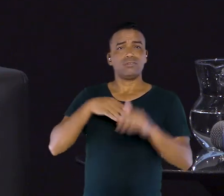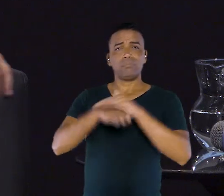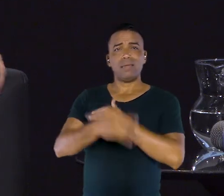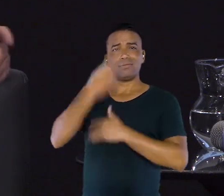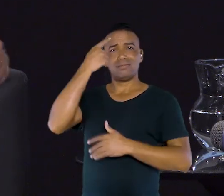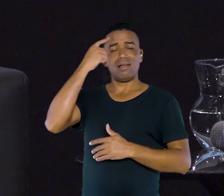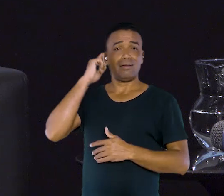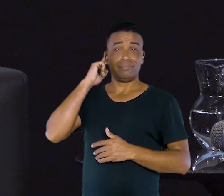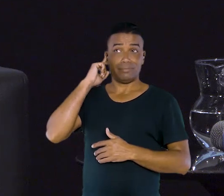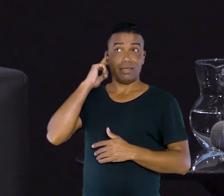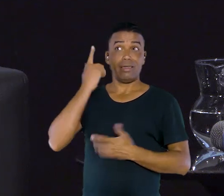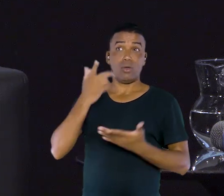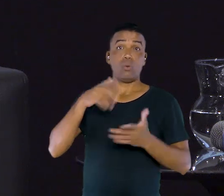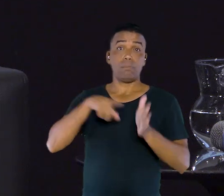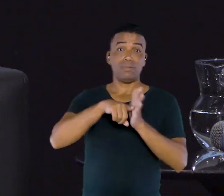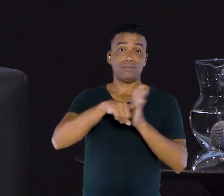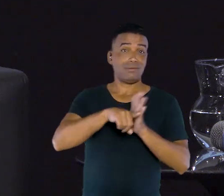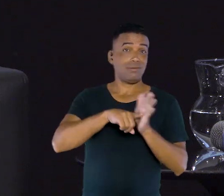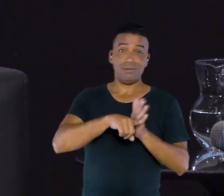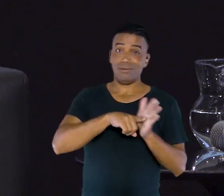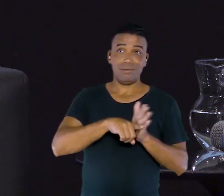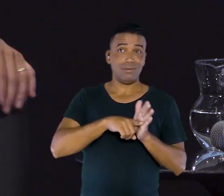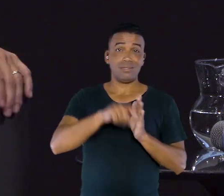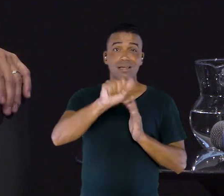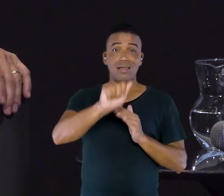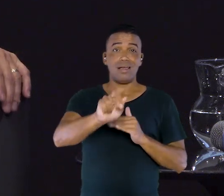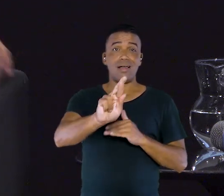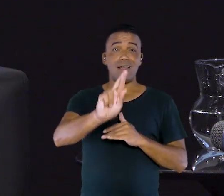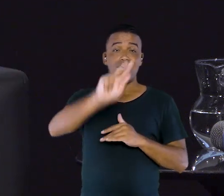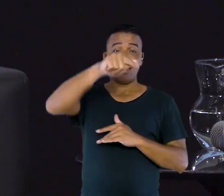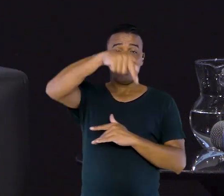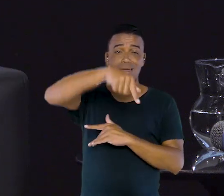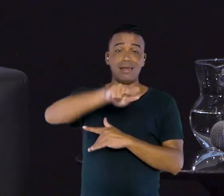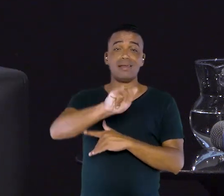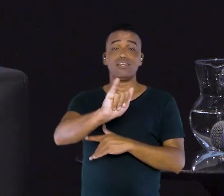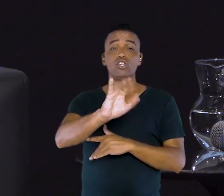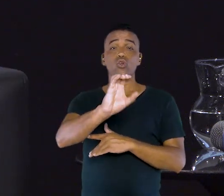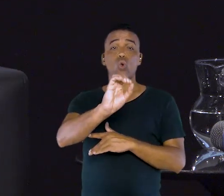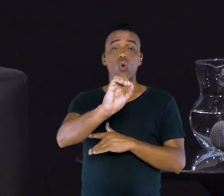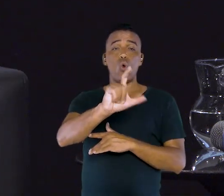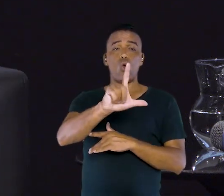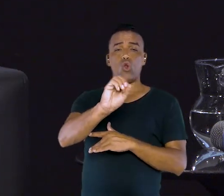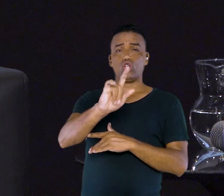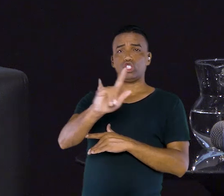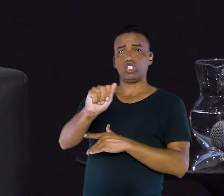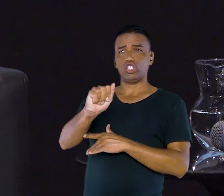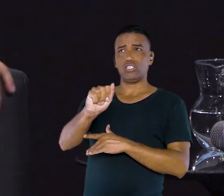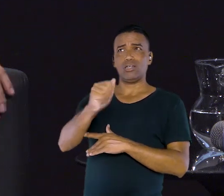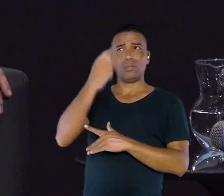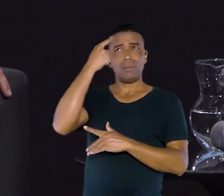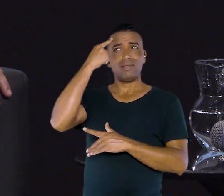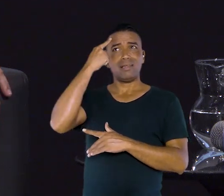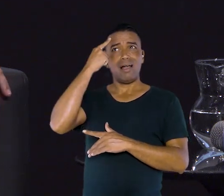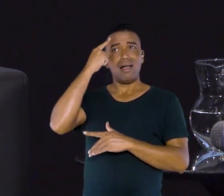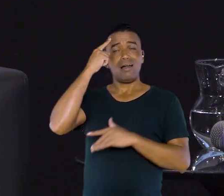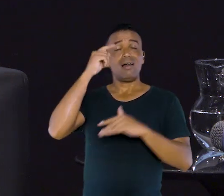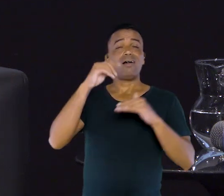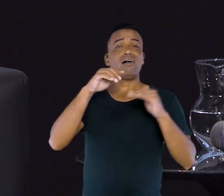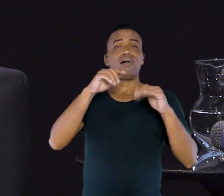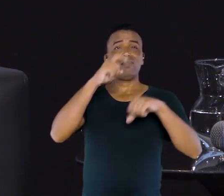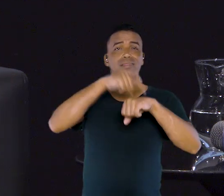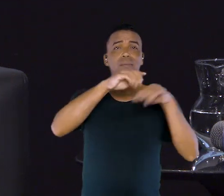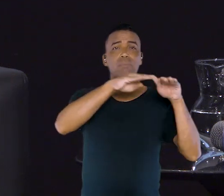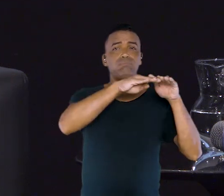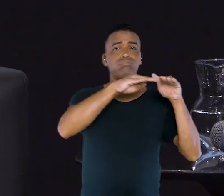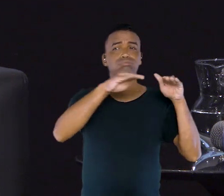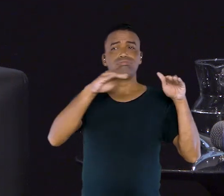que é engraçado. Eu sou um arqueólogo, né? O tempo inteiro nas minhas aulas eu critico a ideia da noção linear do tempo, né? A ideia de progresso, de que a